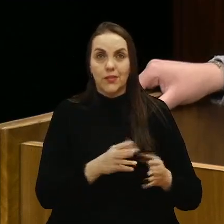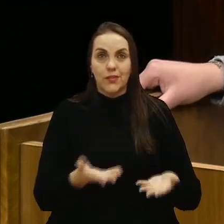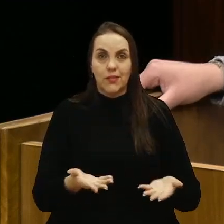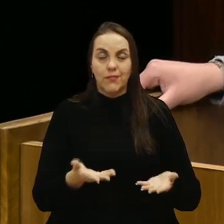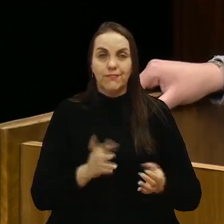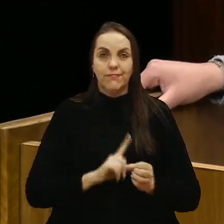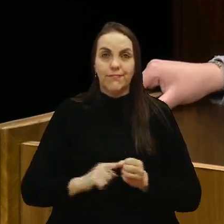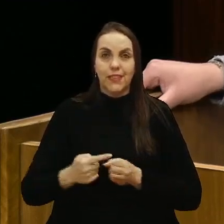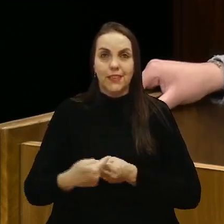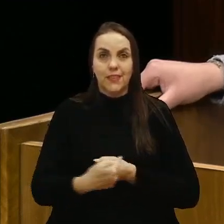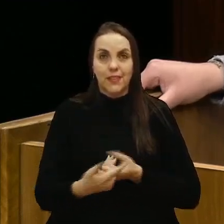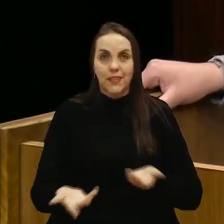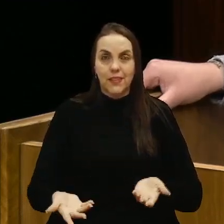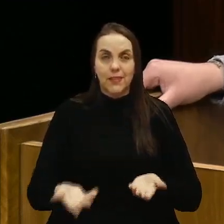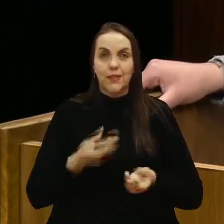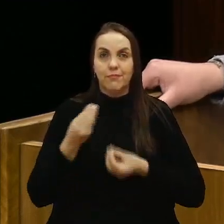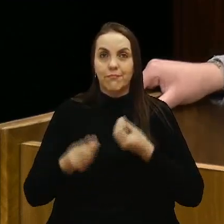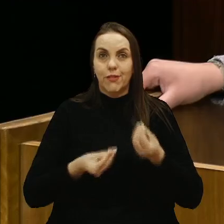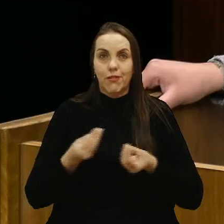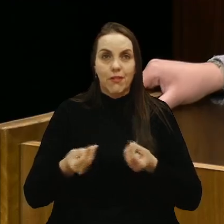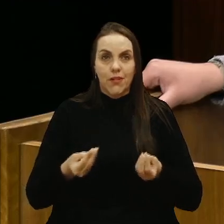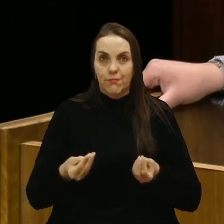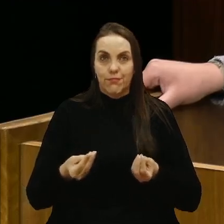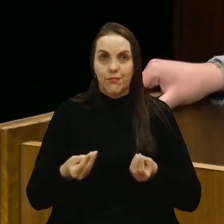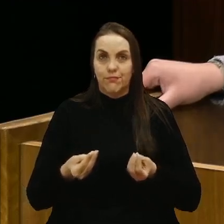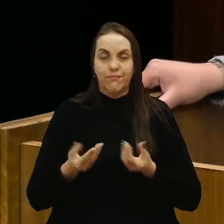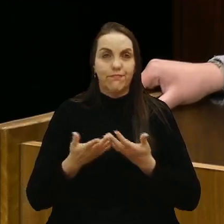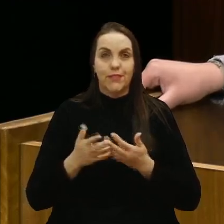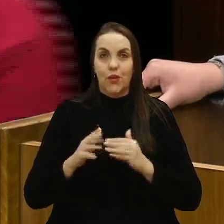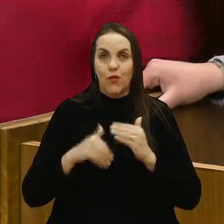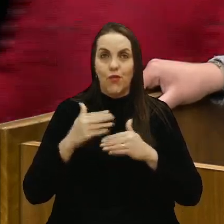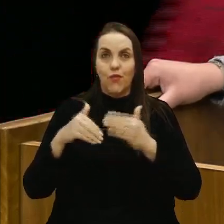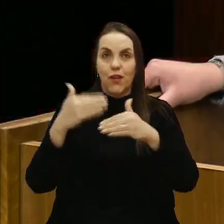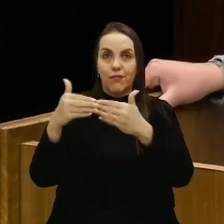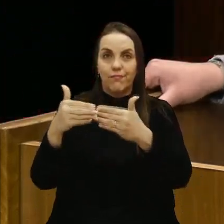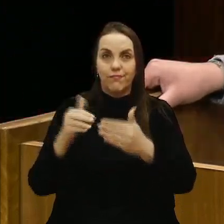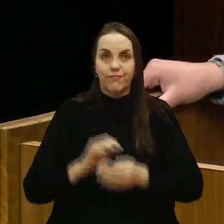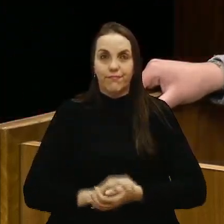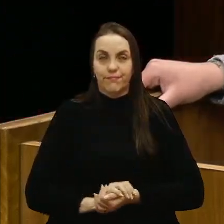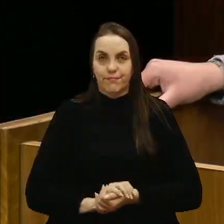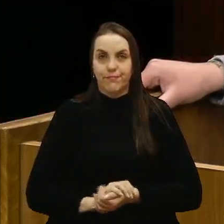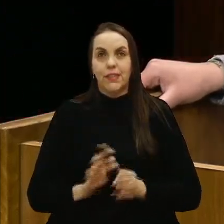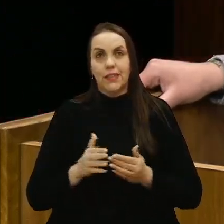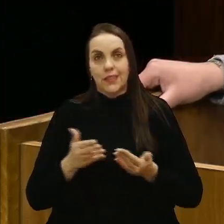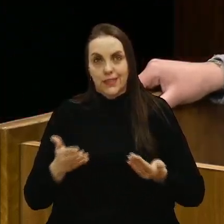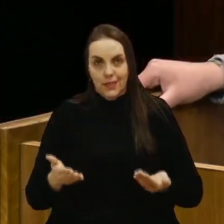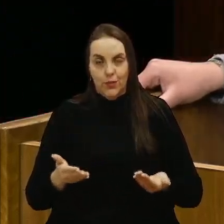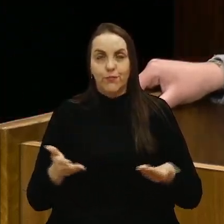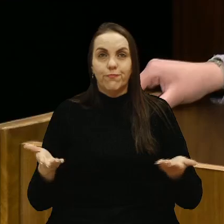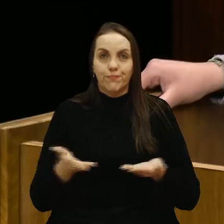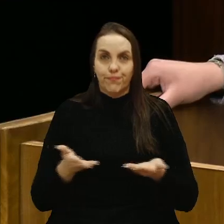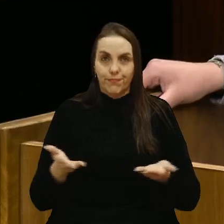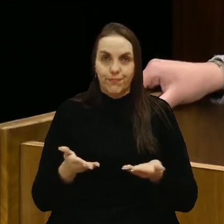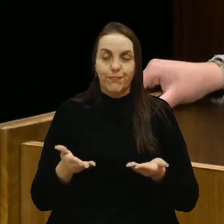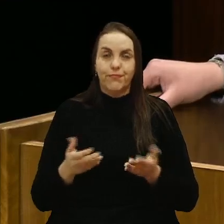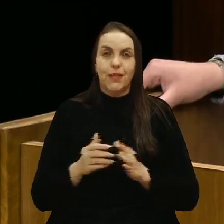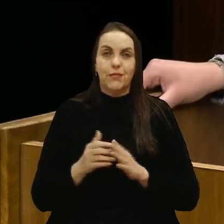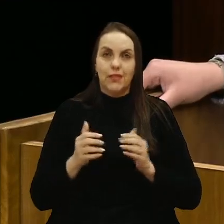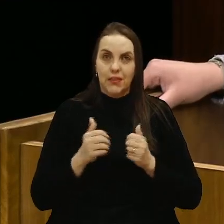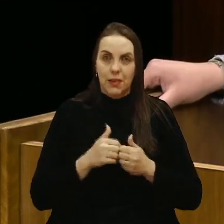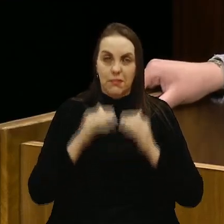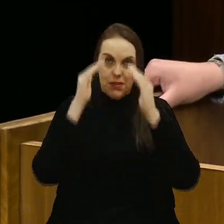nossa cidade, a nossa cidade não irá para frente. Por isso aqui eu deixo todo o